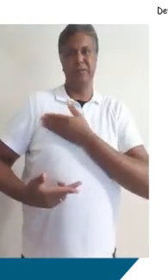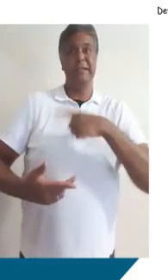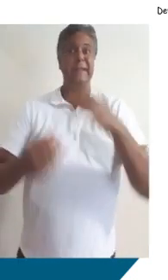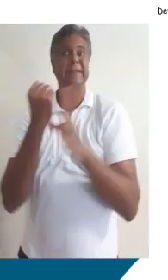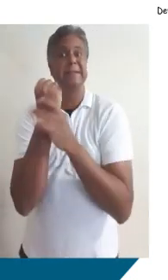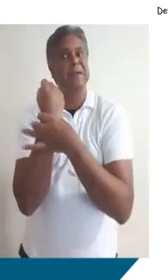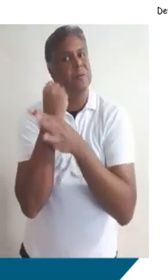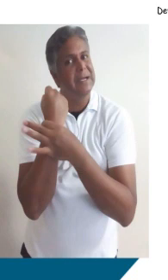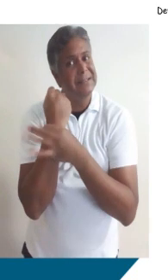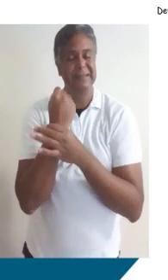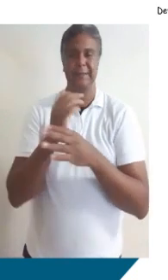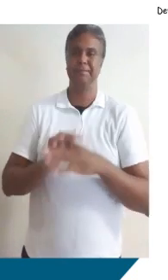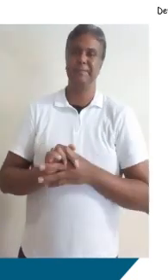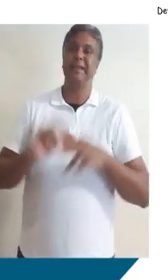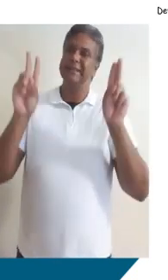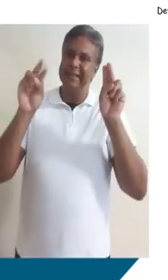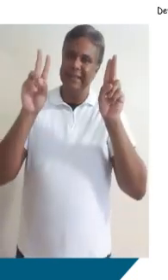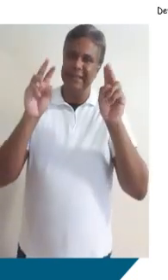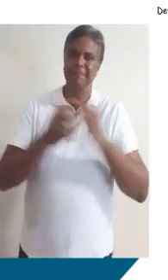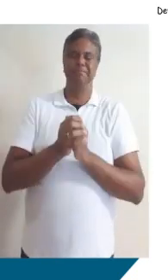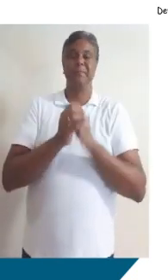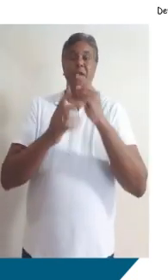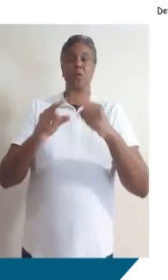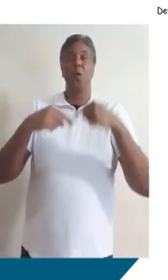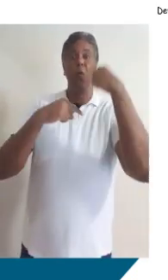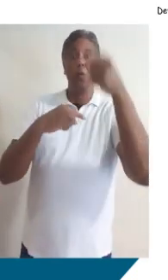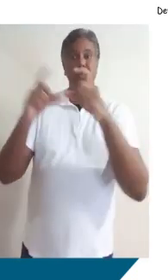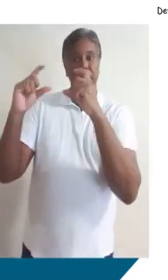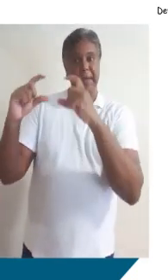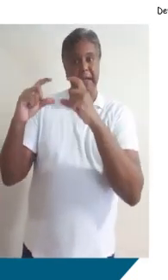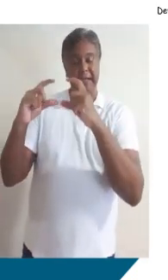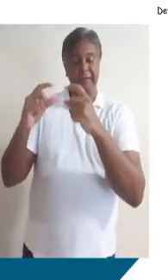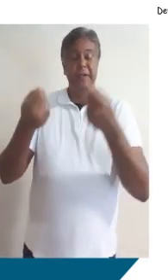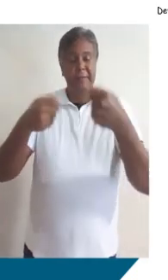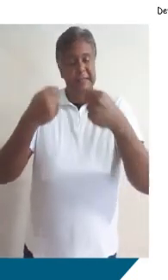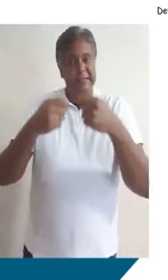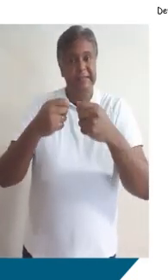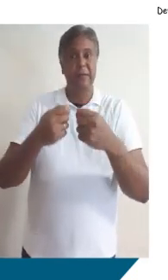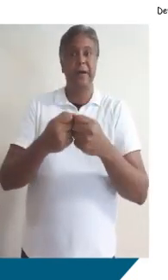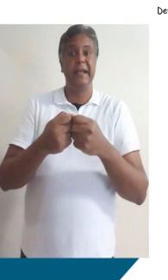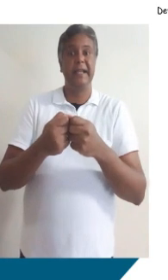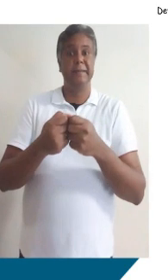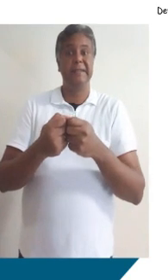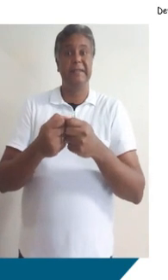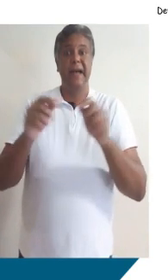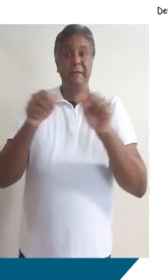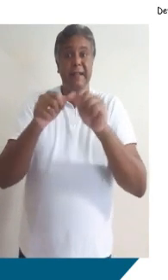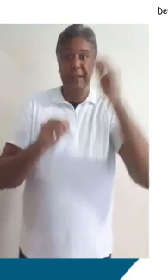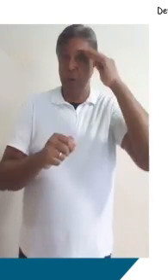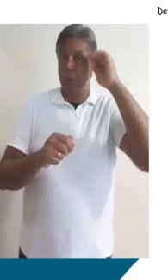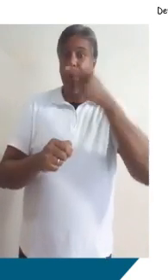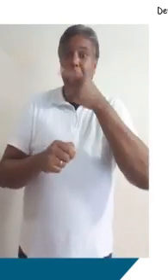tese. Então qual é o próximo passo? O próximo passo é convencer o pai de que essa tese está correta. E como é que ele vai fazer